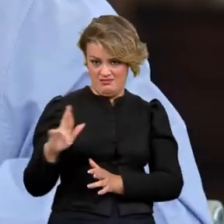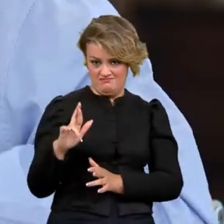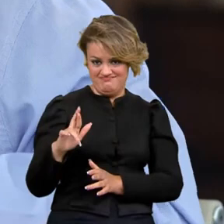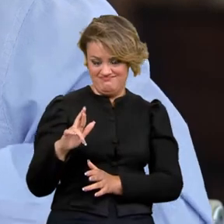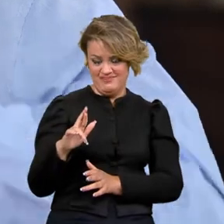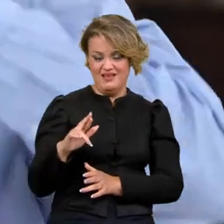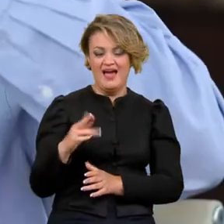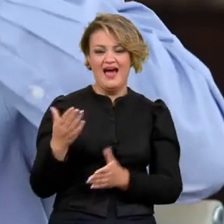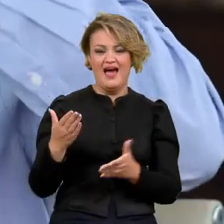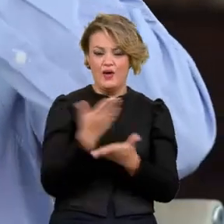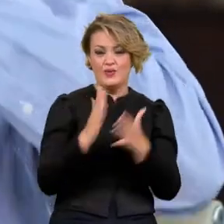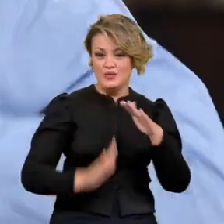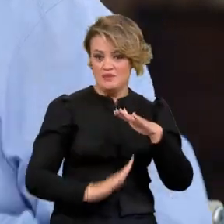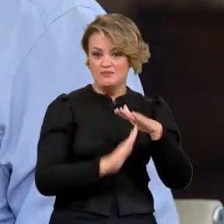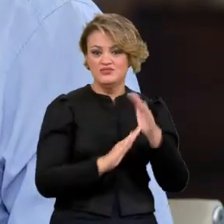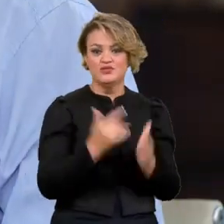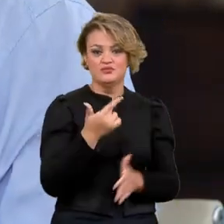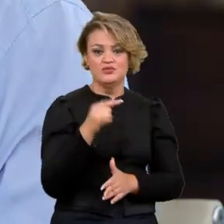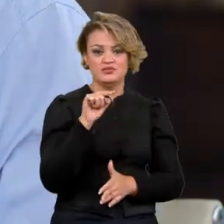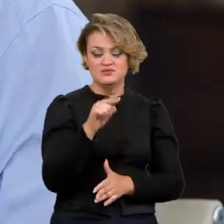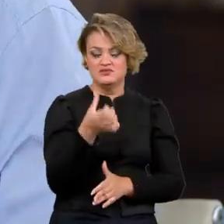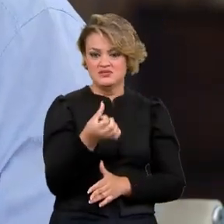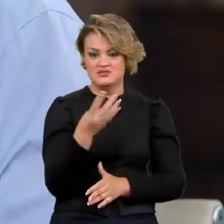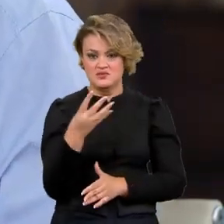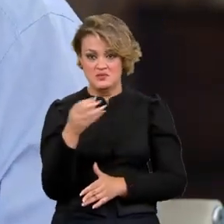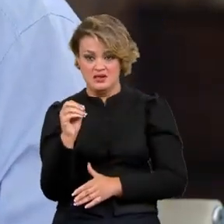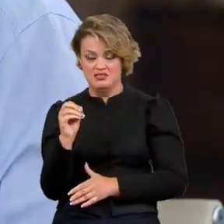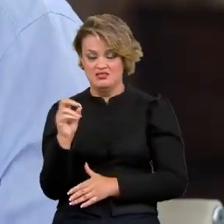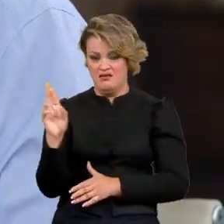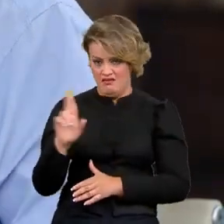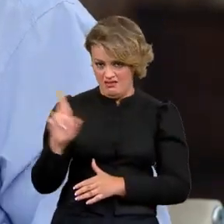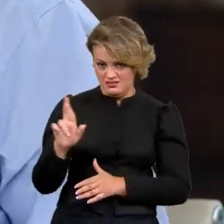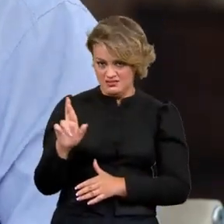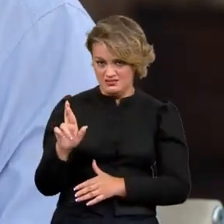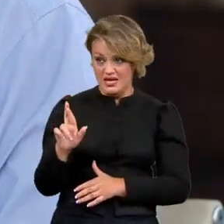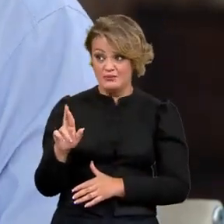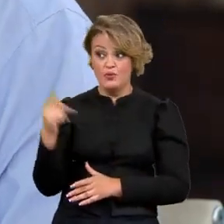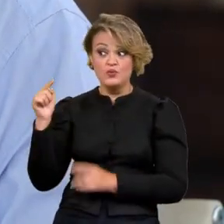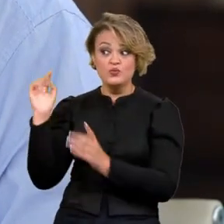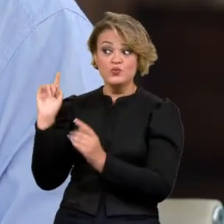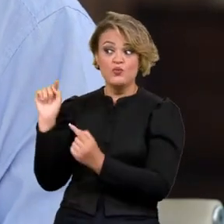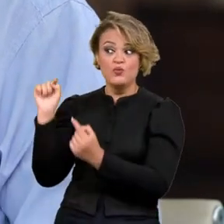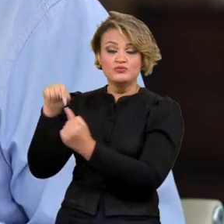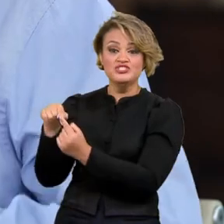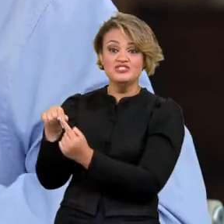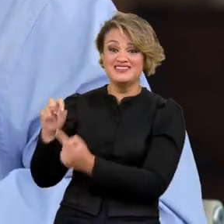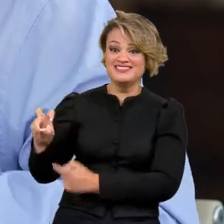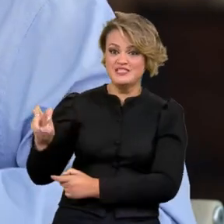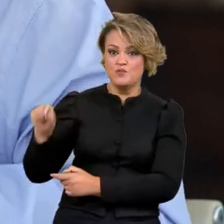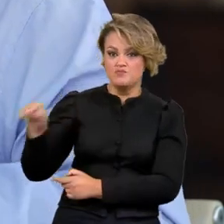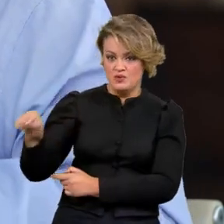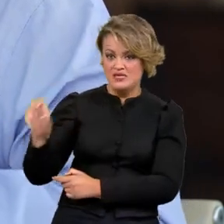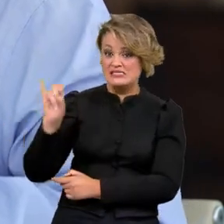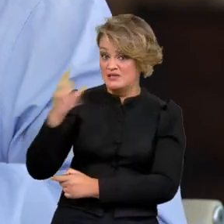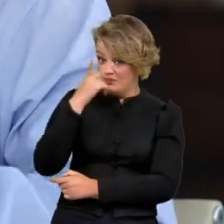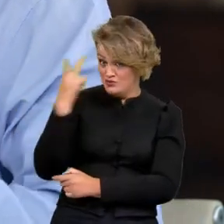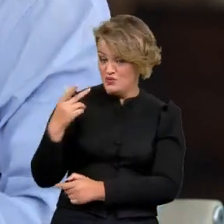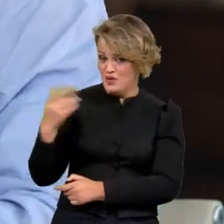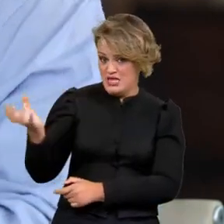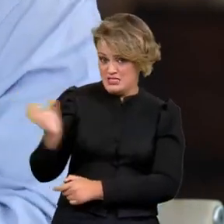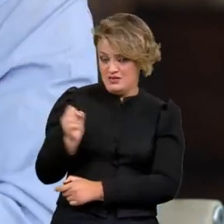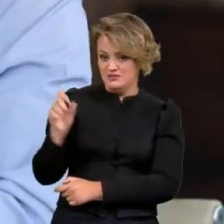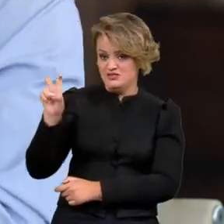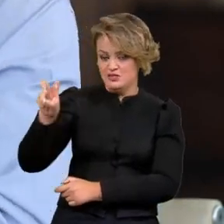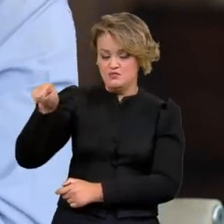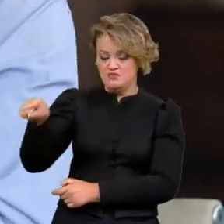é porque a gente quer chegar a 5.000 no final do meu mandato sem pagar imposto de renda e assim nós vamos tirando